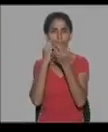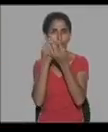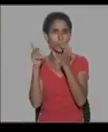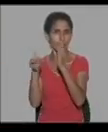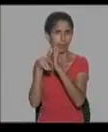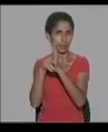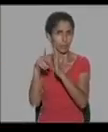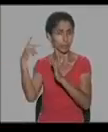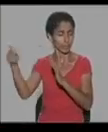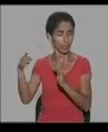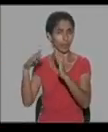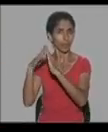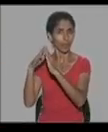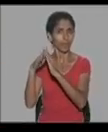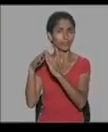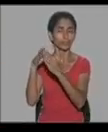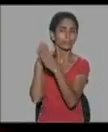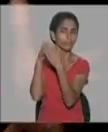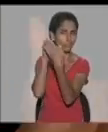mesmo,